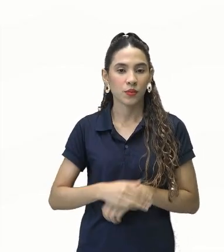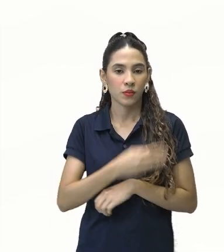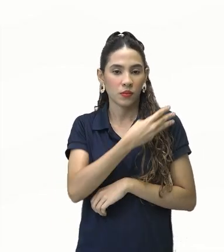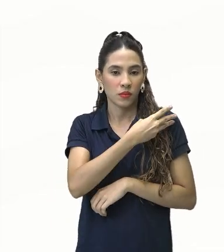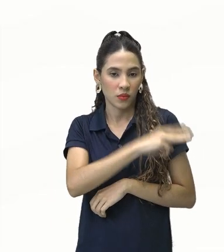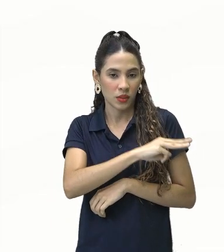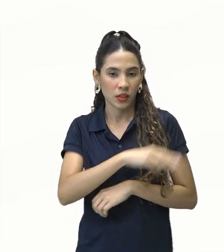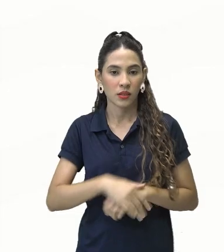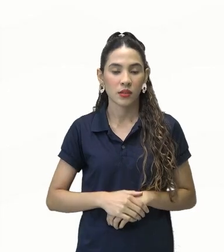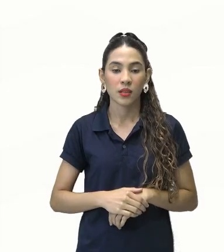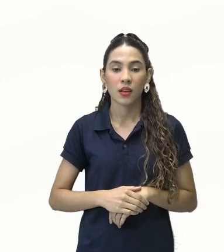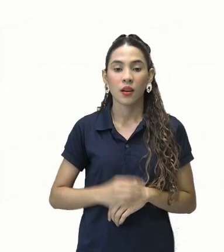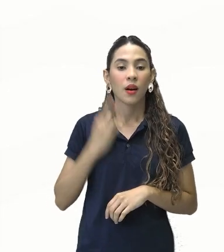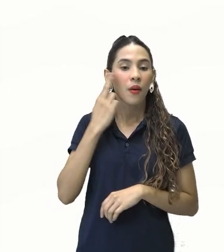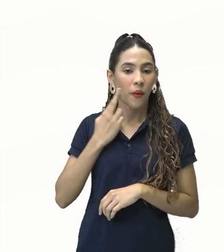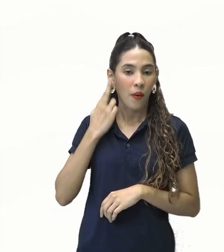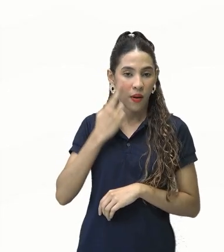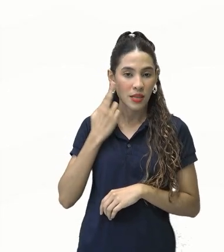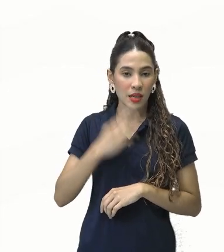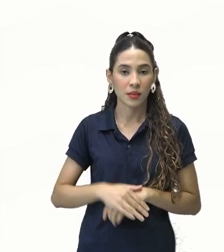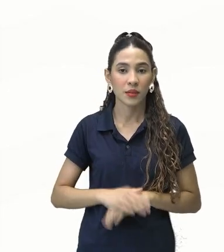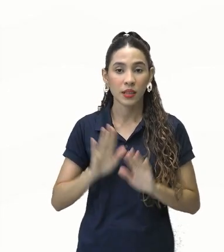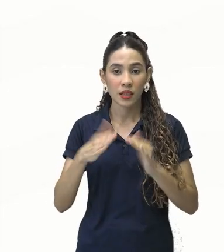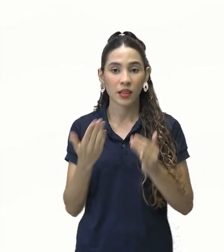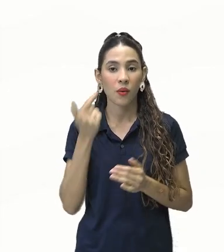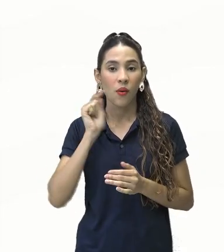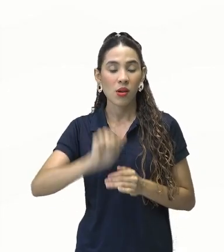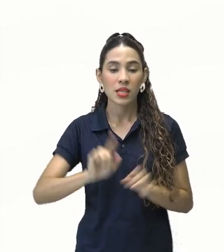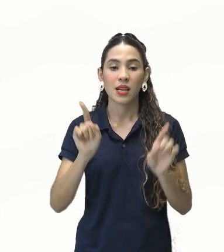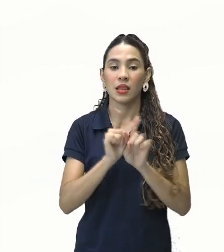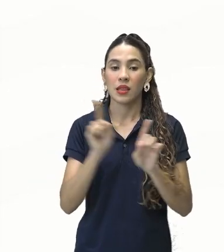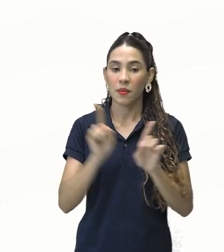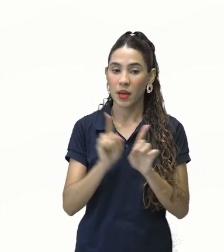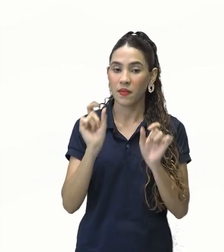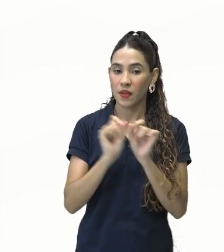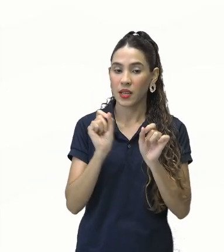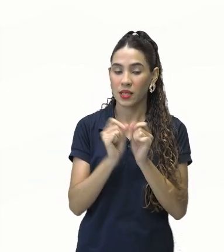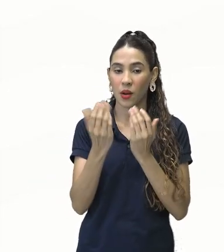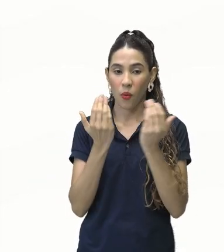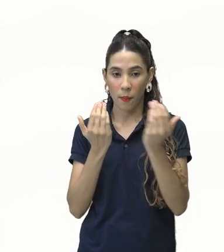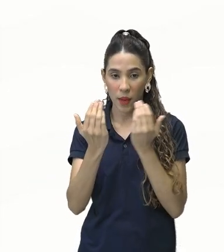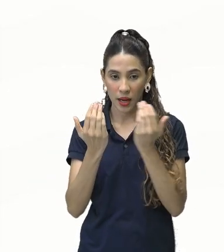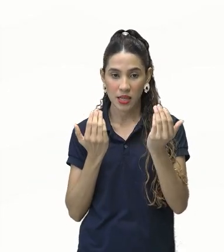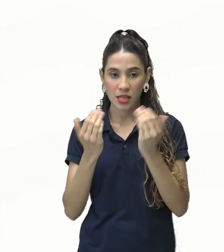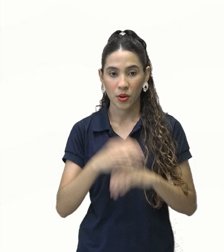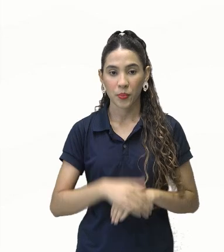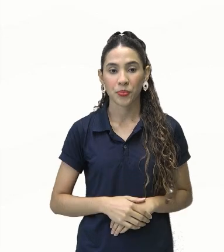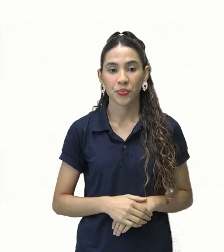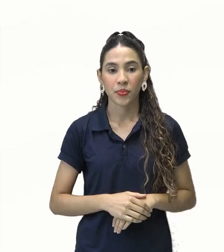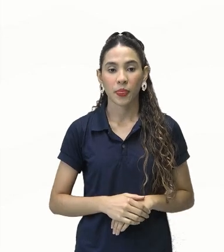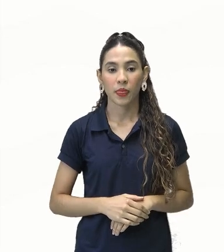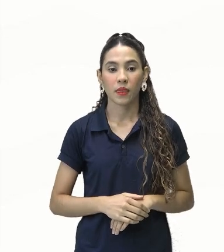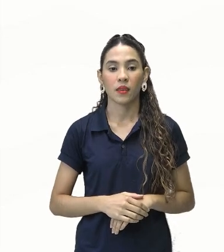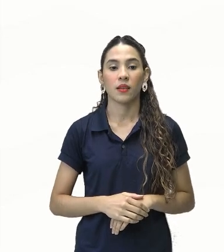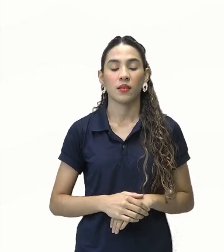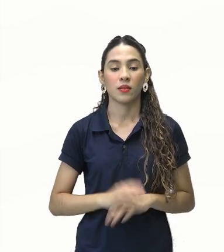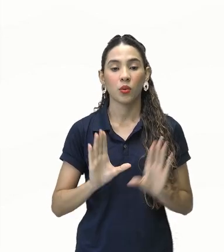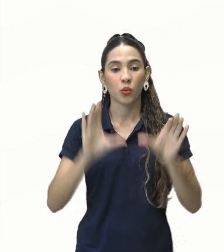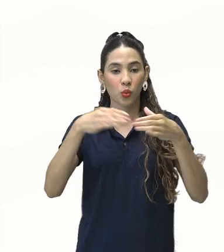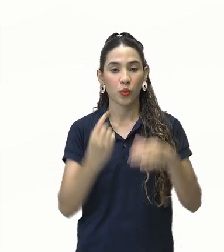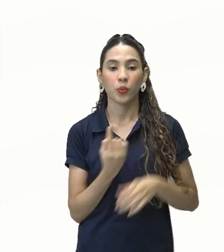3 nesse rosa. Tá? Então, a gente consegue também fazer a identificação. Categoria